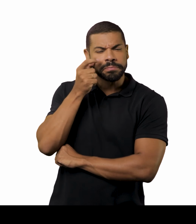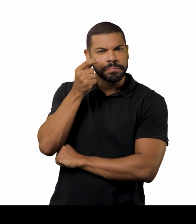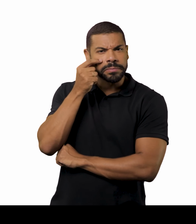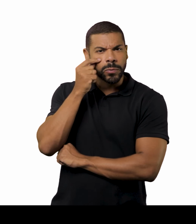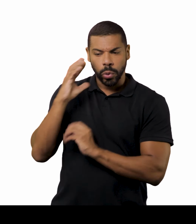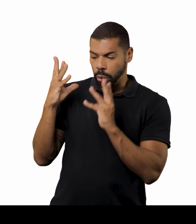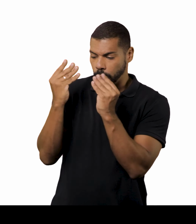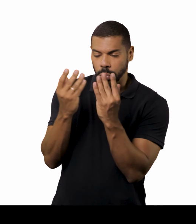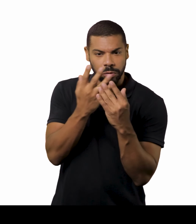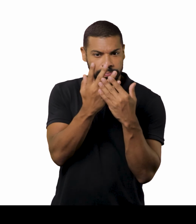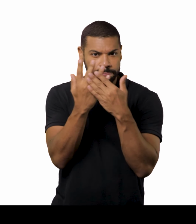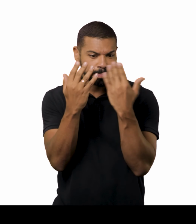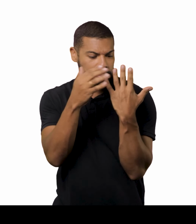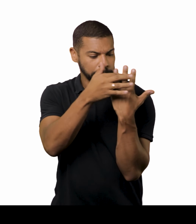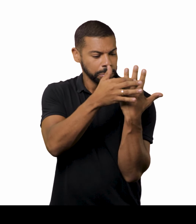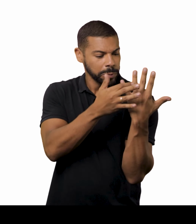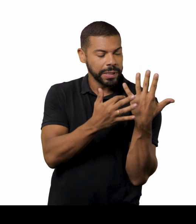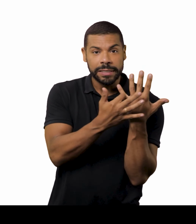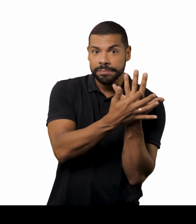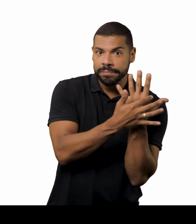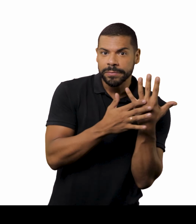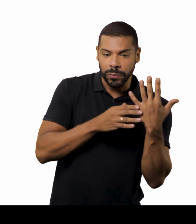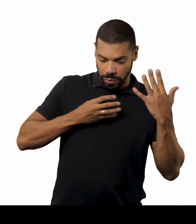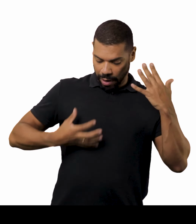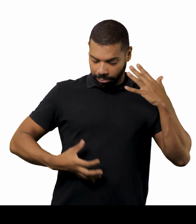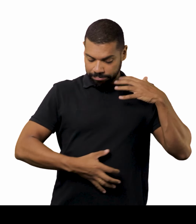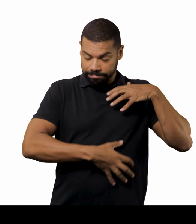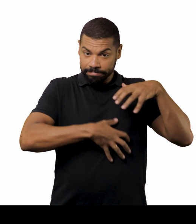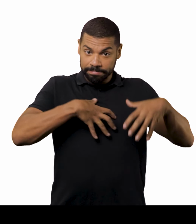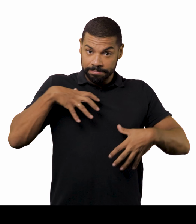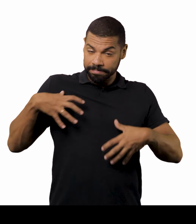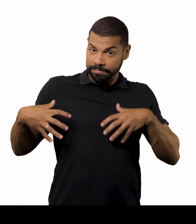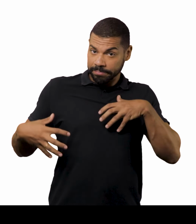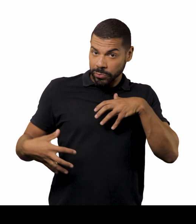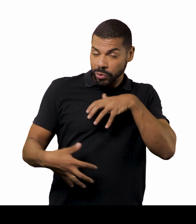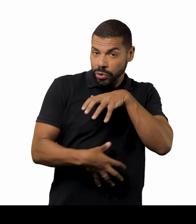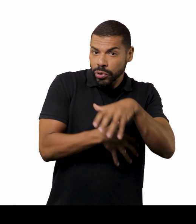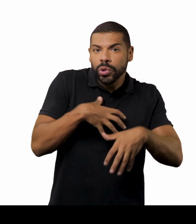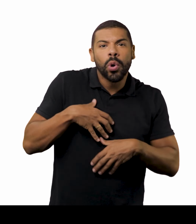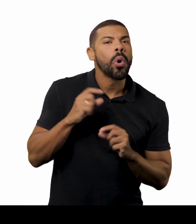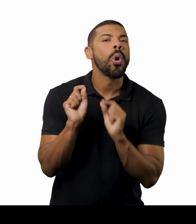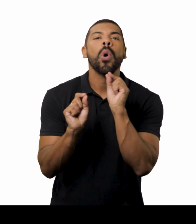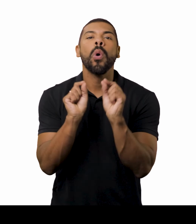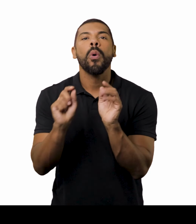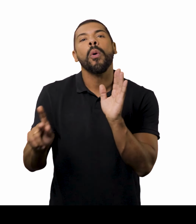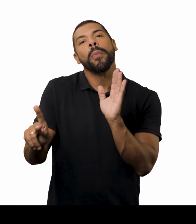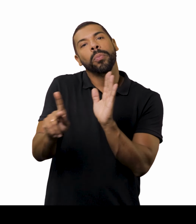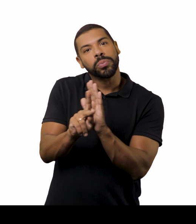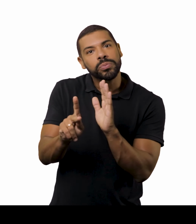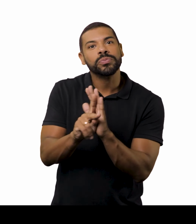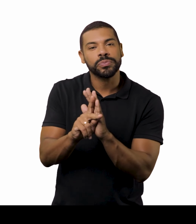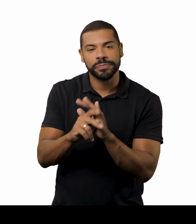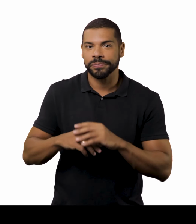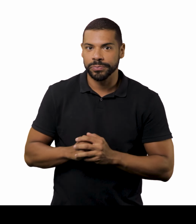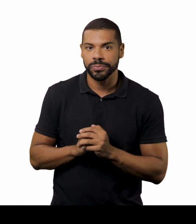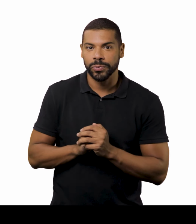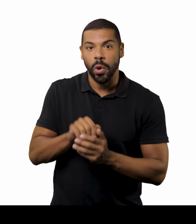encapsula, digamos, né, nos acessórios, mas também que aparece nas estampas. Pensar mesmo que é a nossa relação